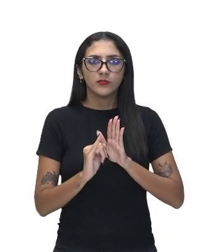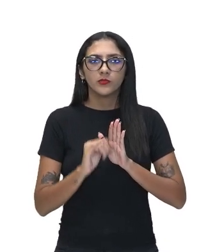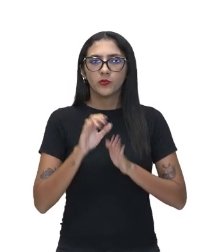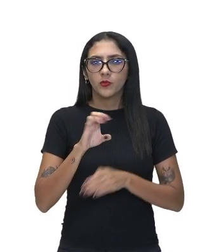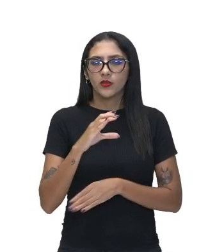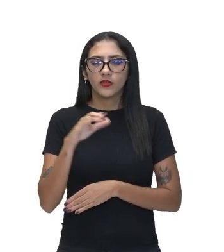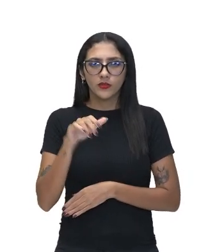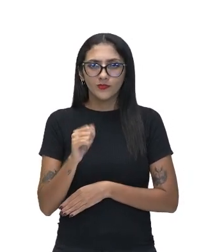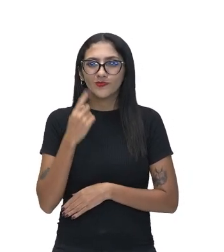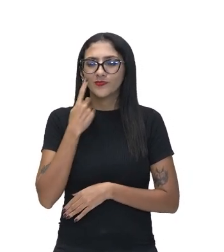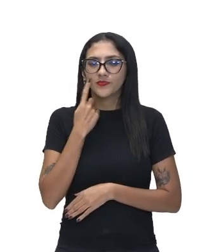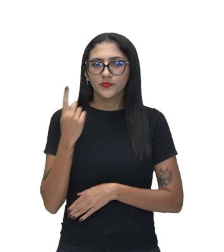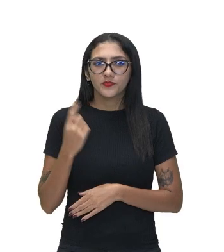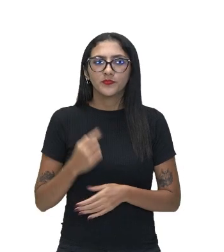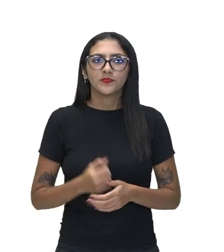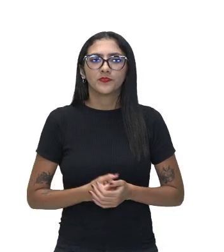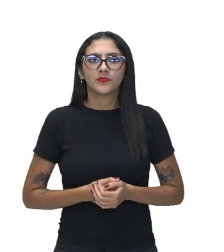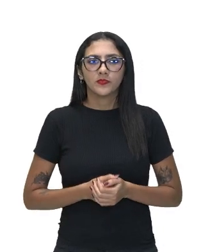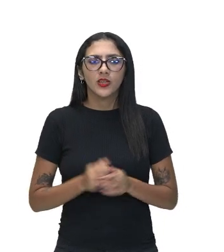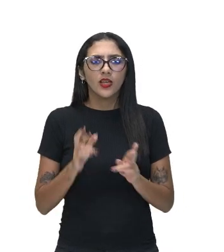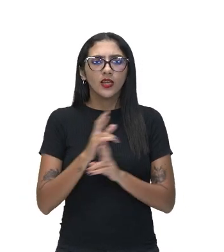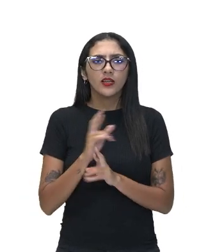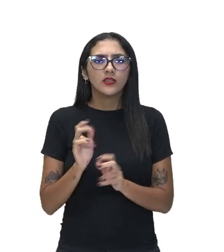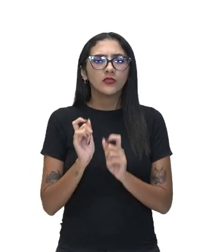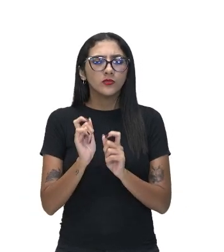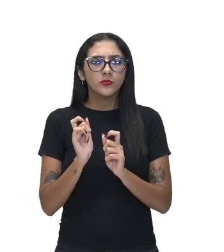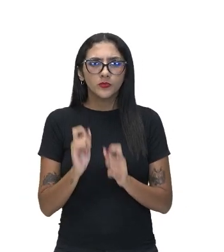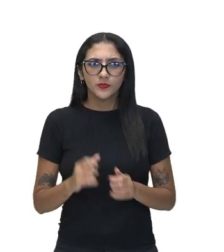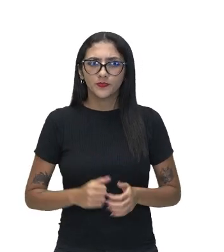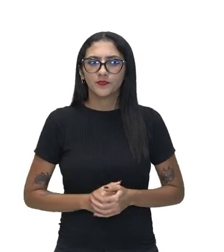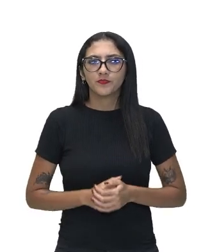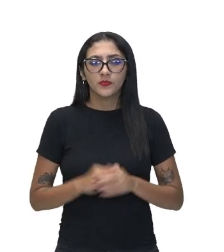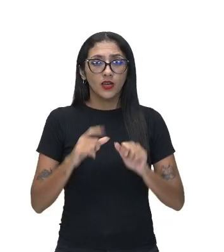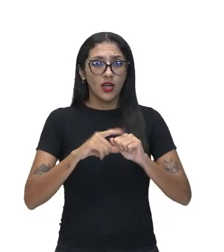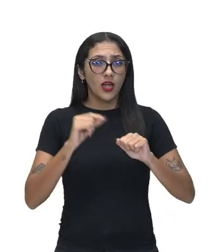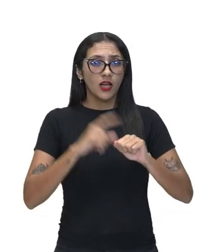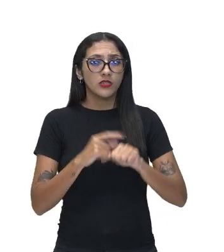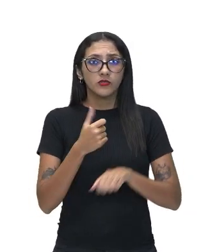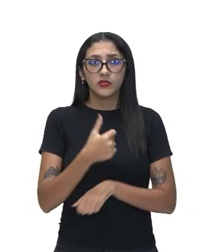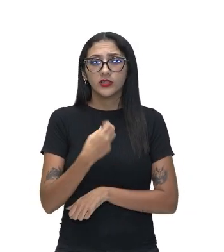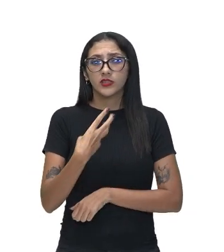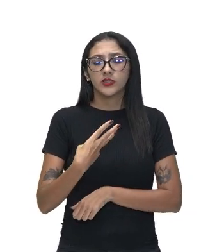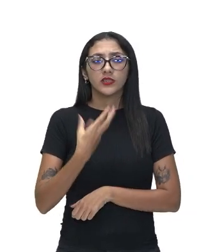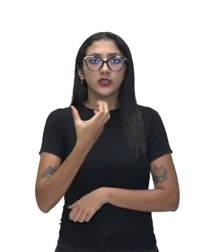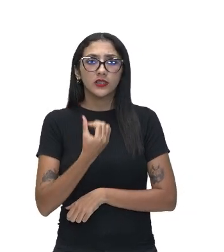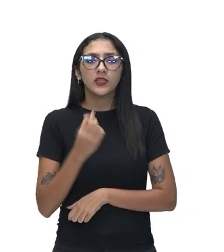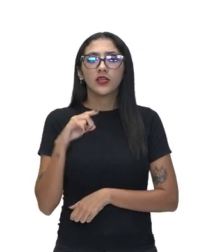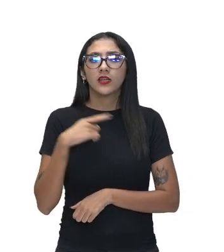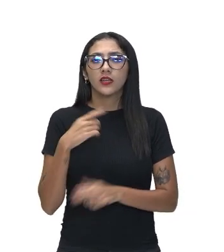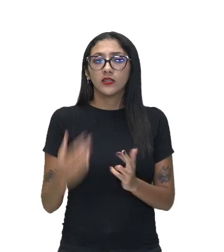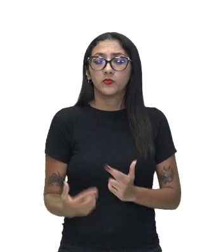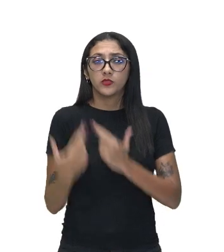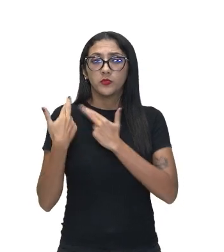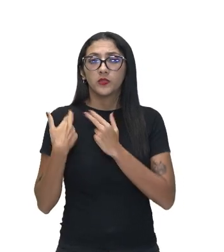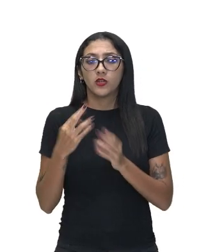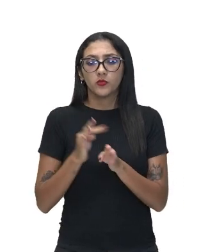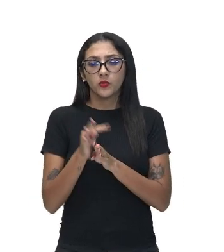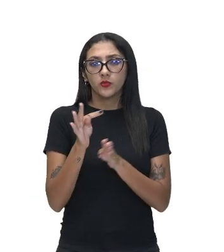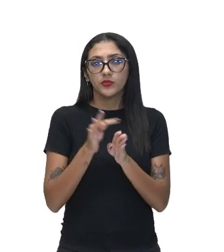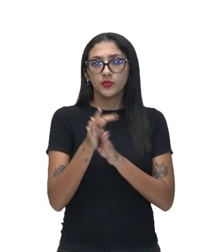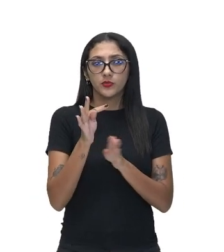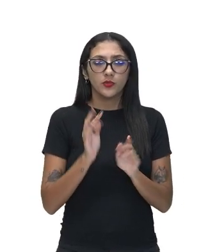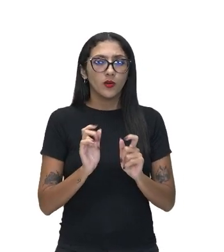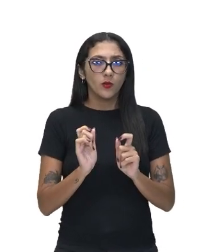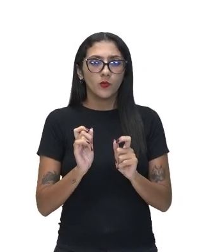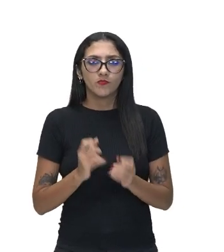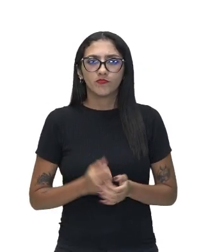ok? E das atribuições do Conselho. Artigo 136. São atribuições do Conselho Tutelar.